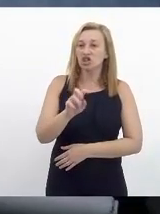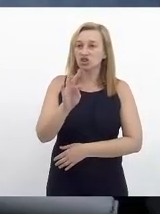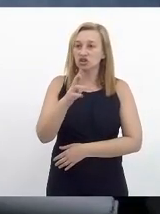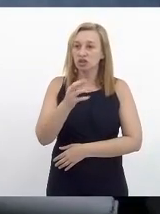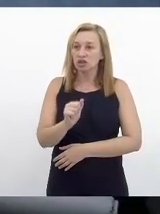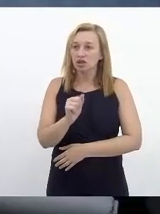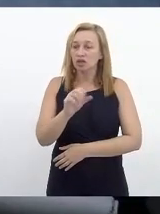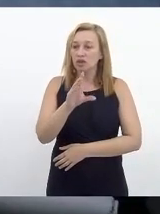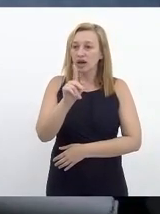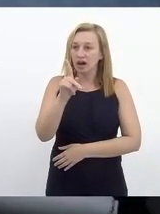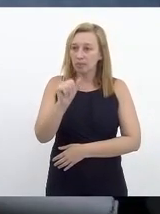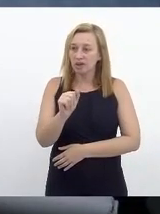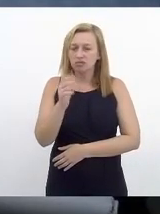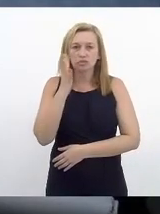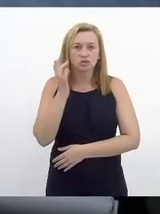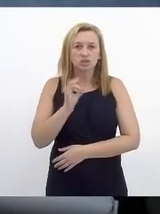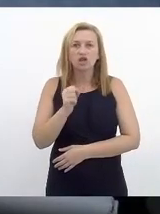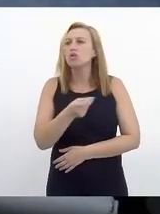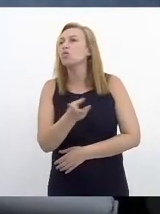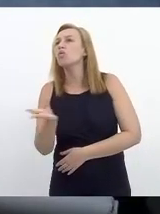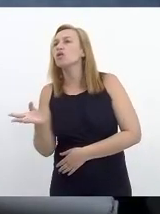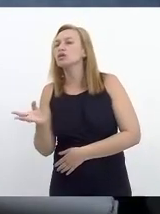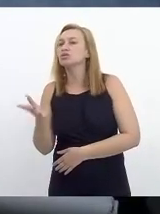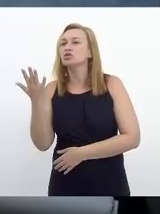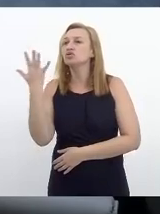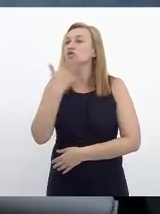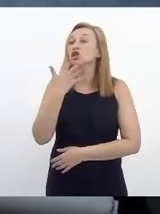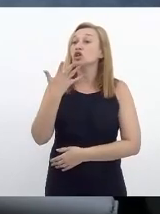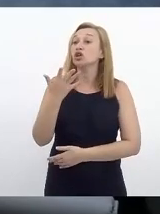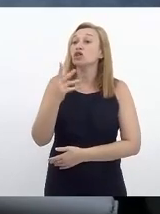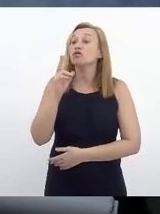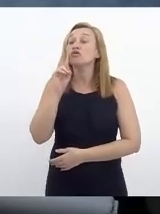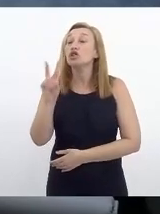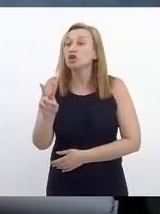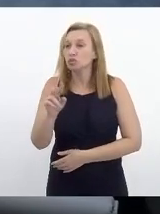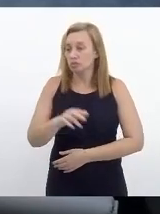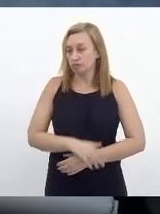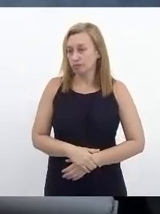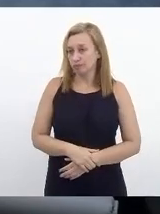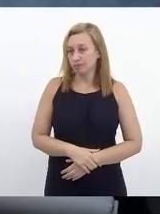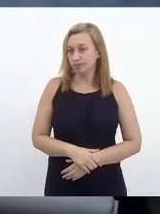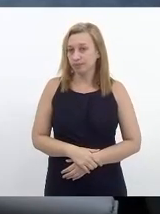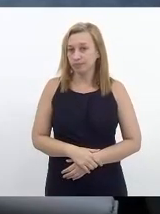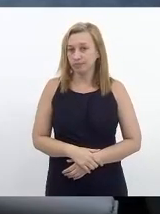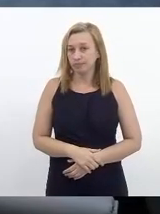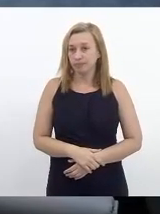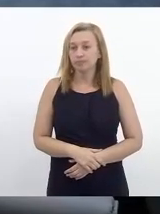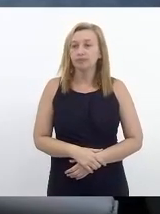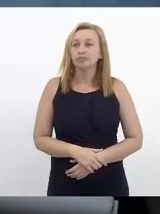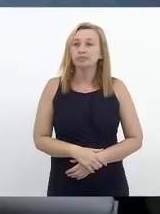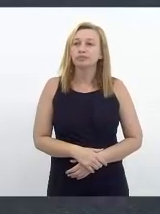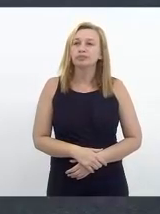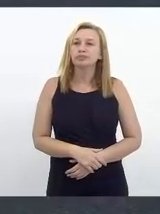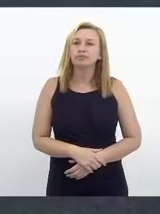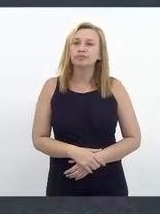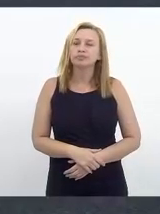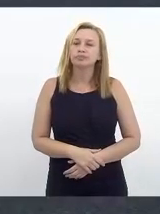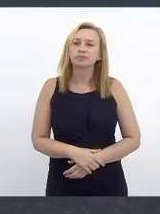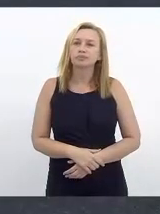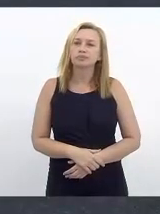sei quantos e quantas viram a capa do jornal Extra com